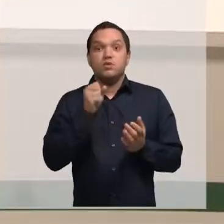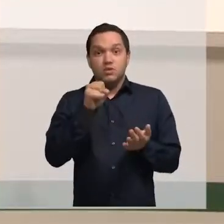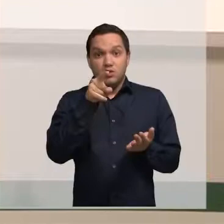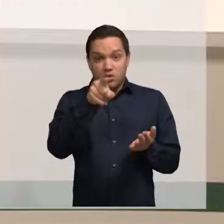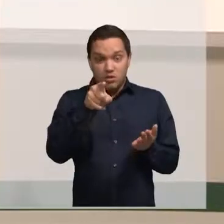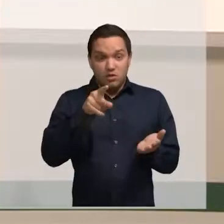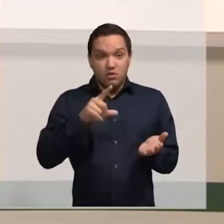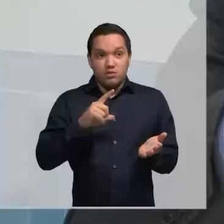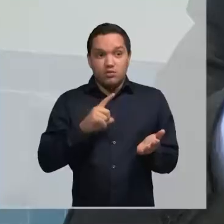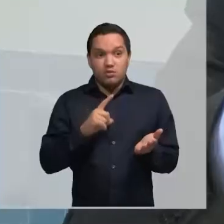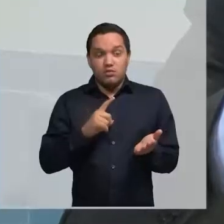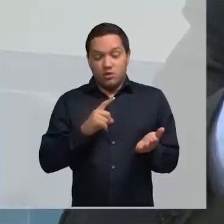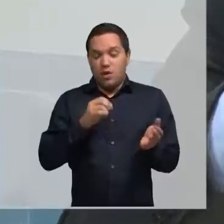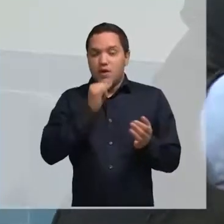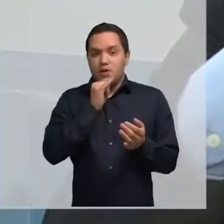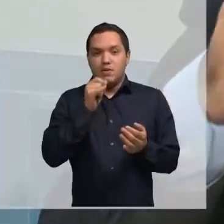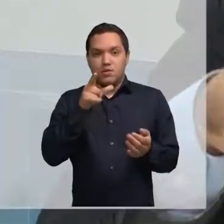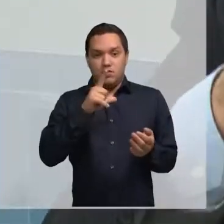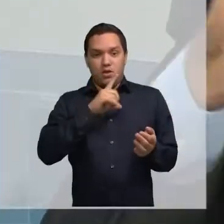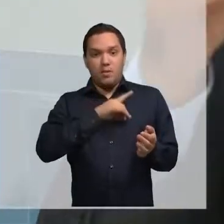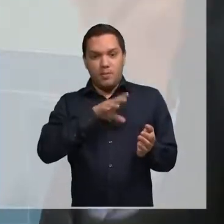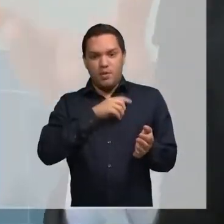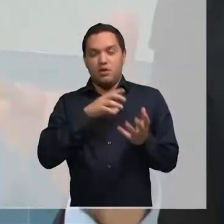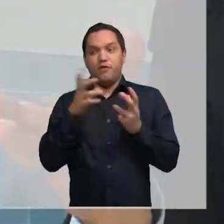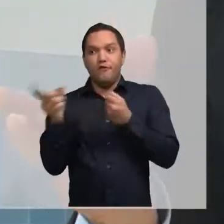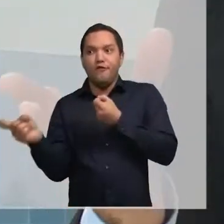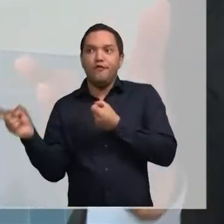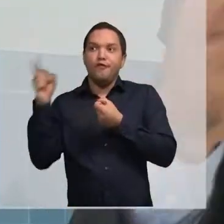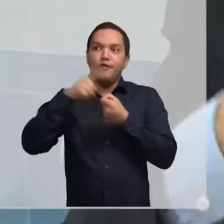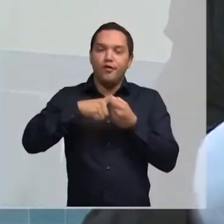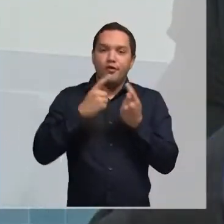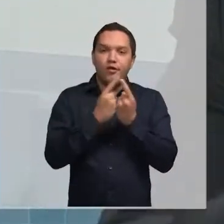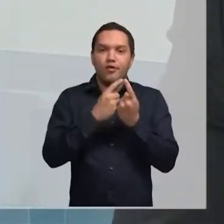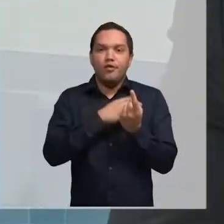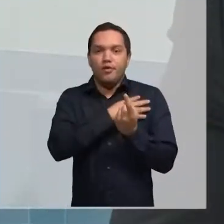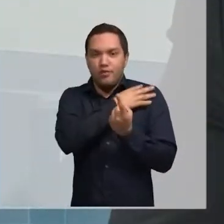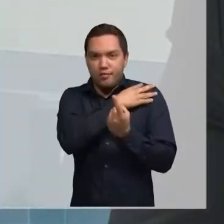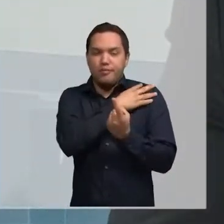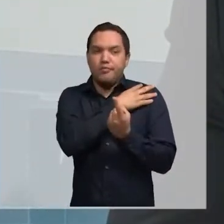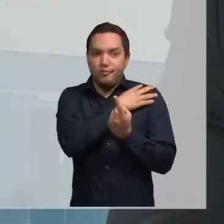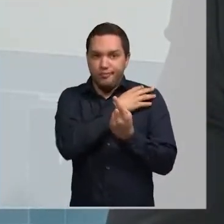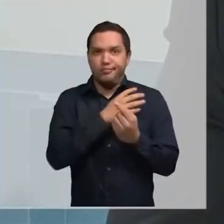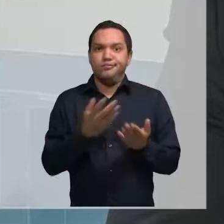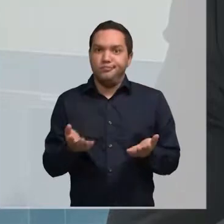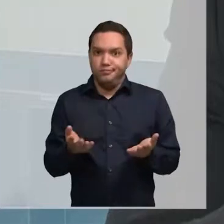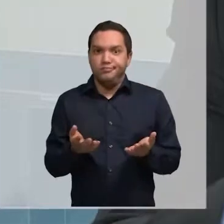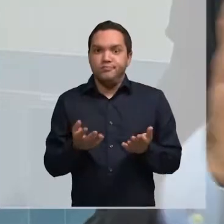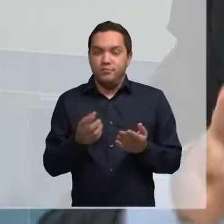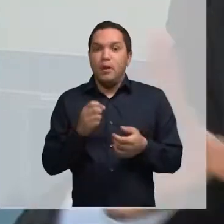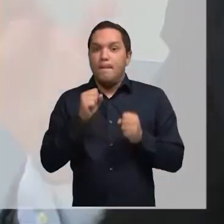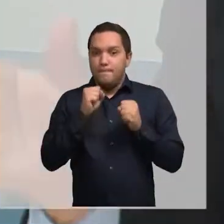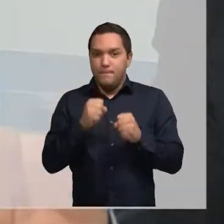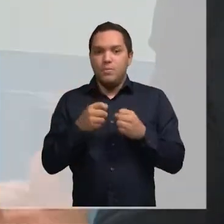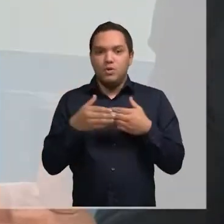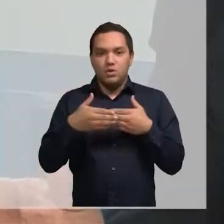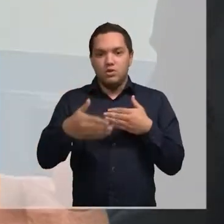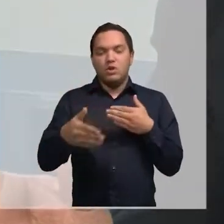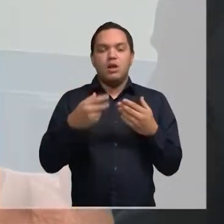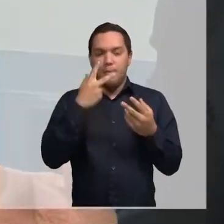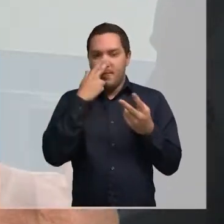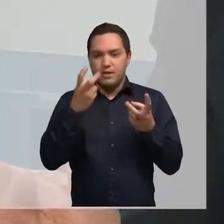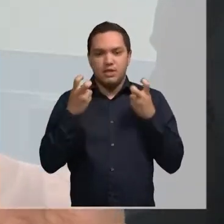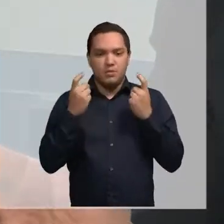medo que o Brasil volte a ter uma ditadura, o Bolsonaro, passe a ter medo mesmo. Porque ele não viu nada de errado na